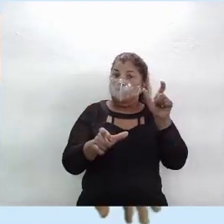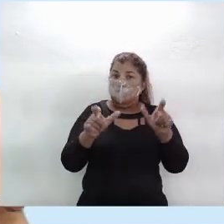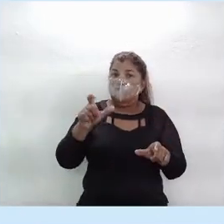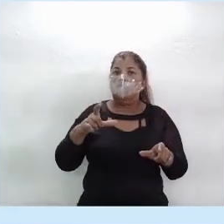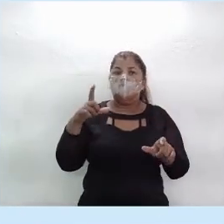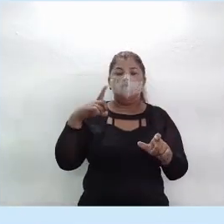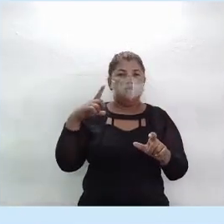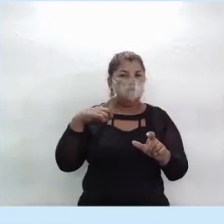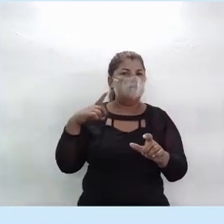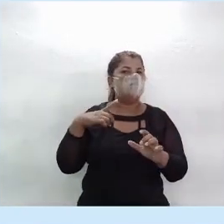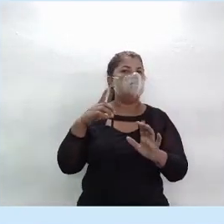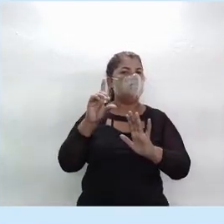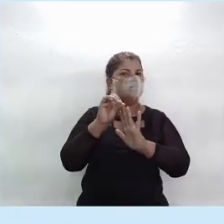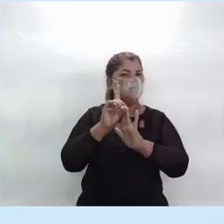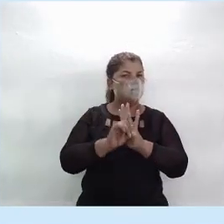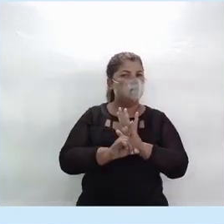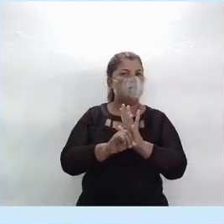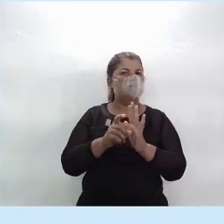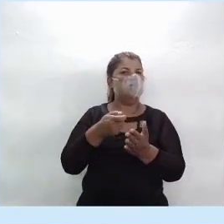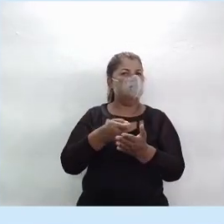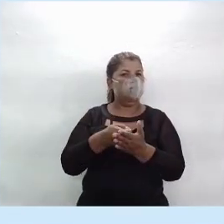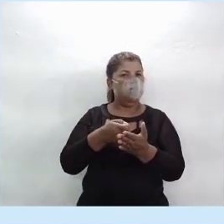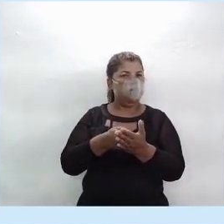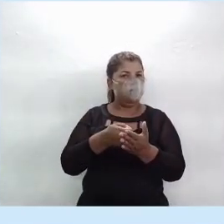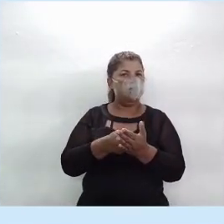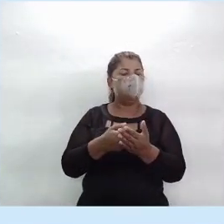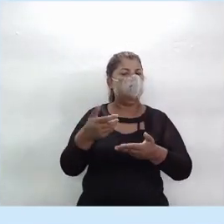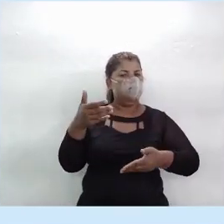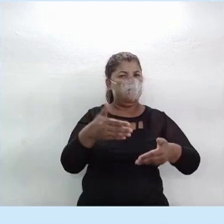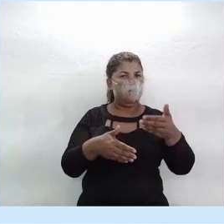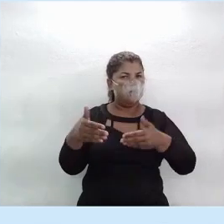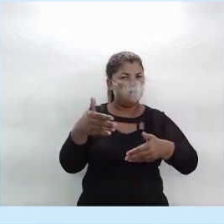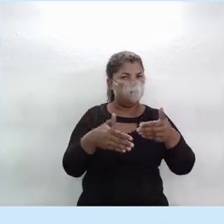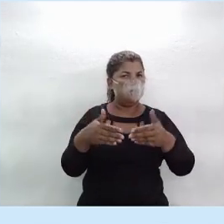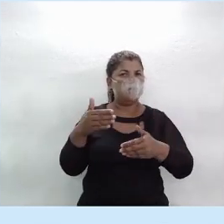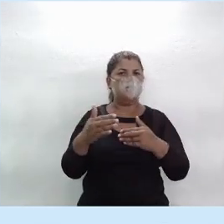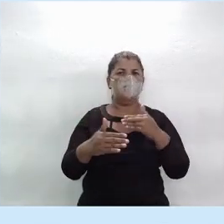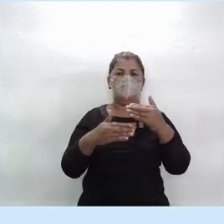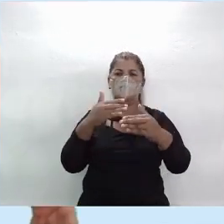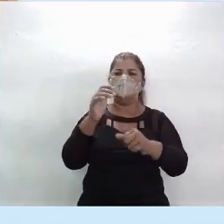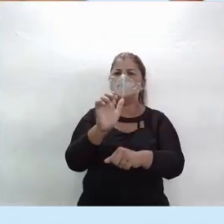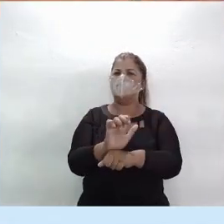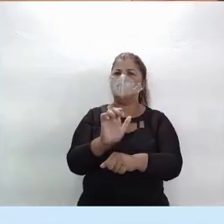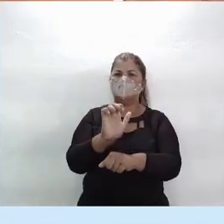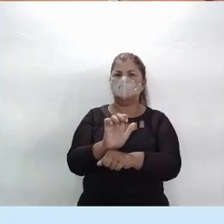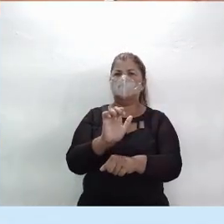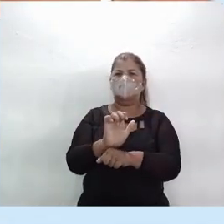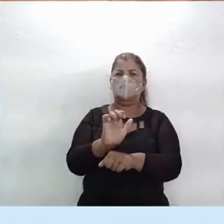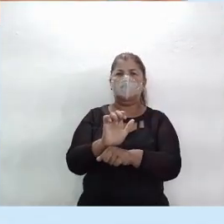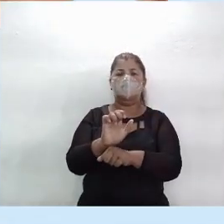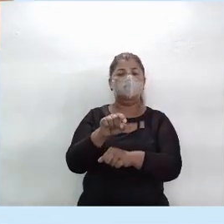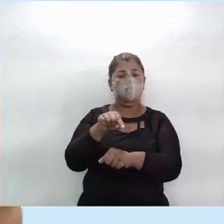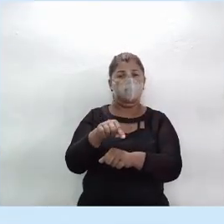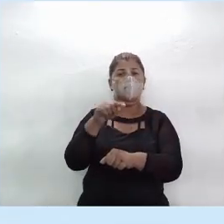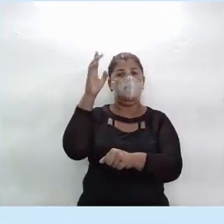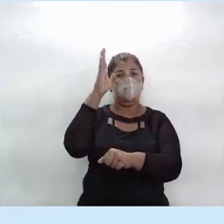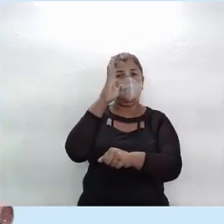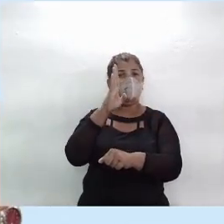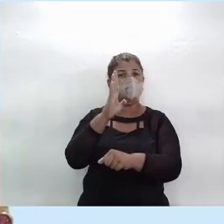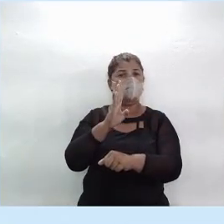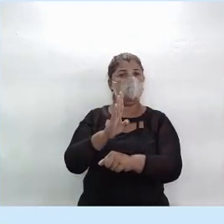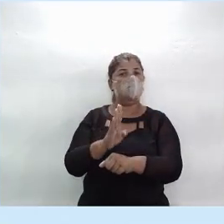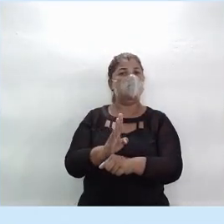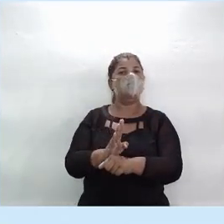direitos e deveres e ele é construtor, participante de um Estado, no nosso caso, o brasileiro.